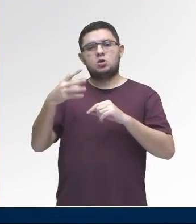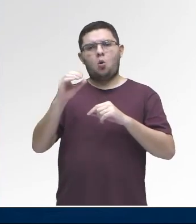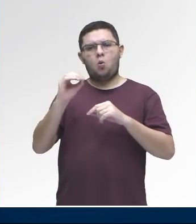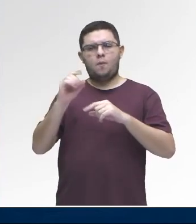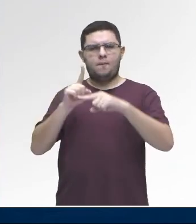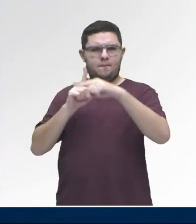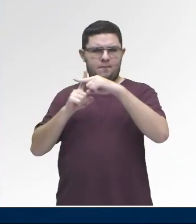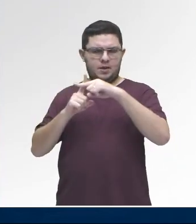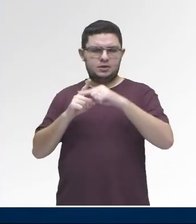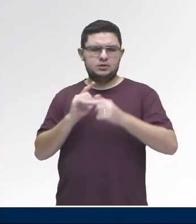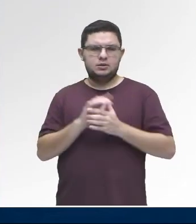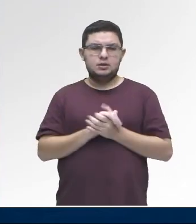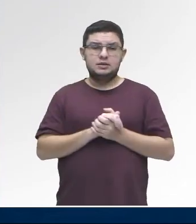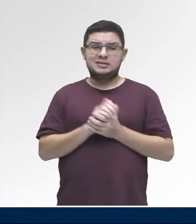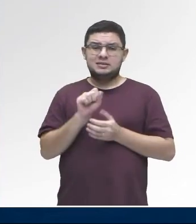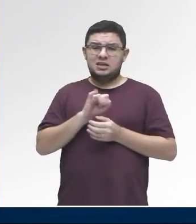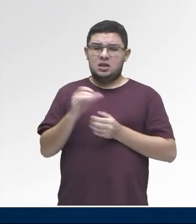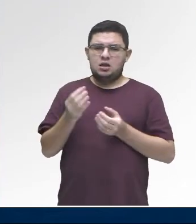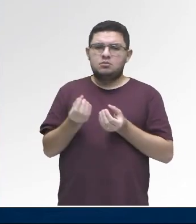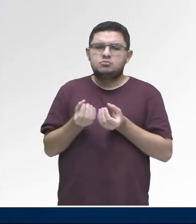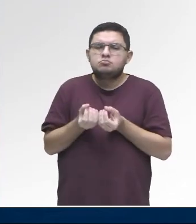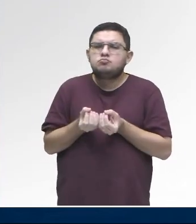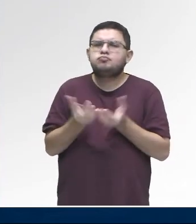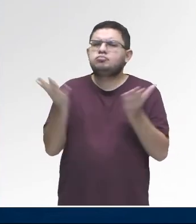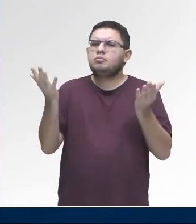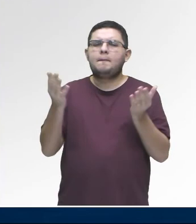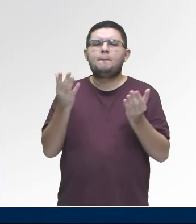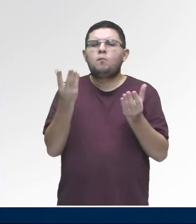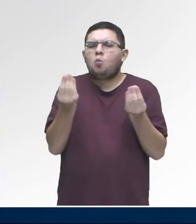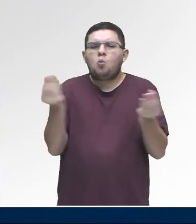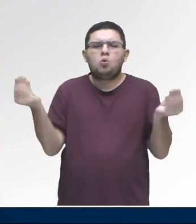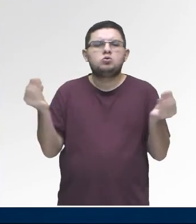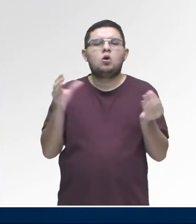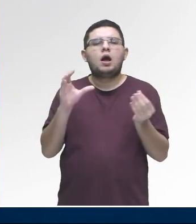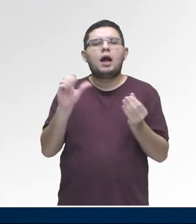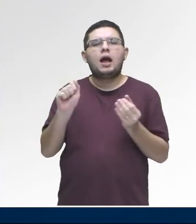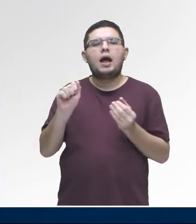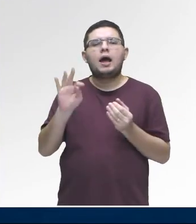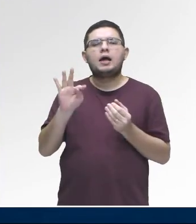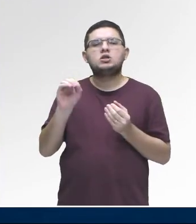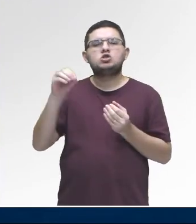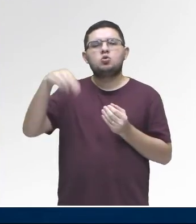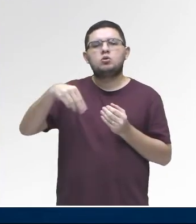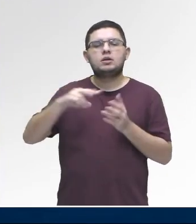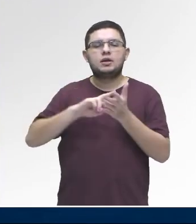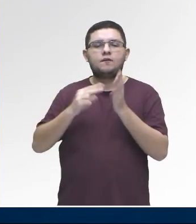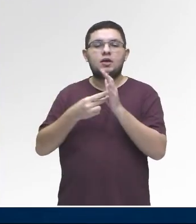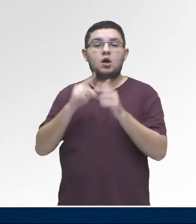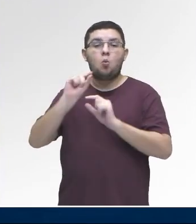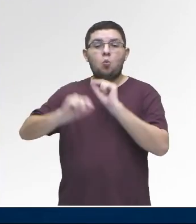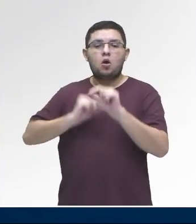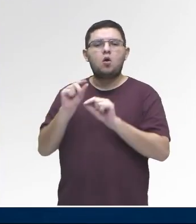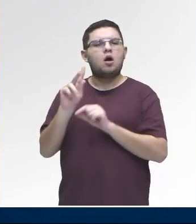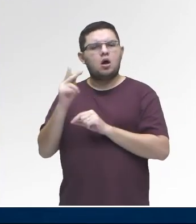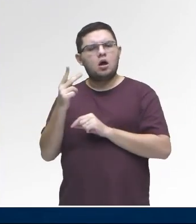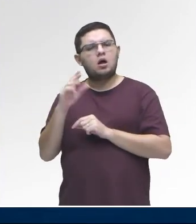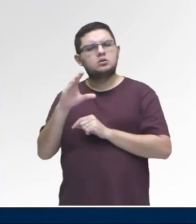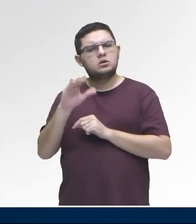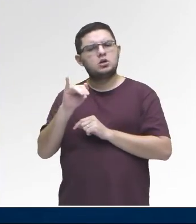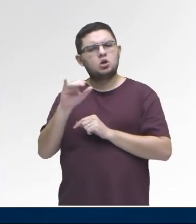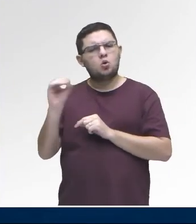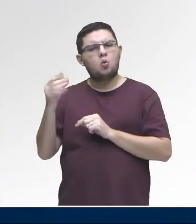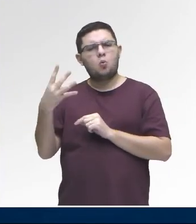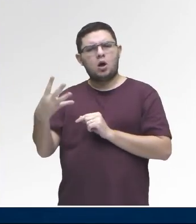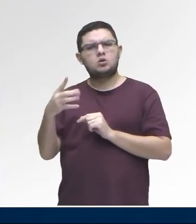que, se ele libera muito esses cátions, significa dizer que ele é um ácido forte. Para ser um